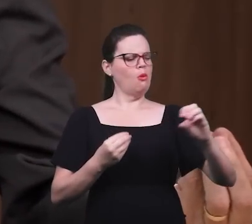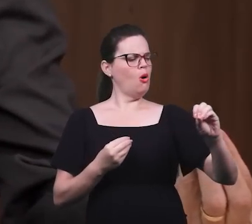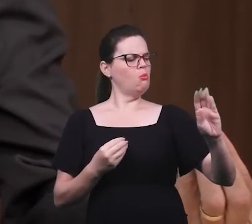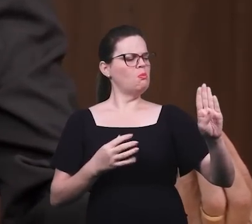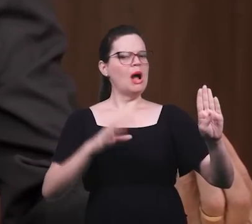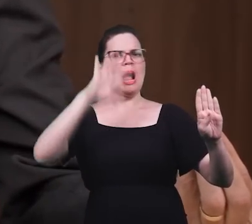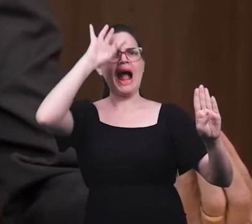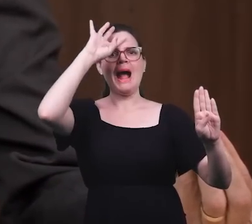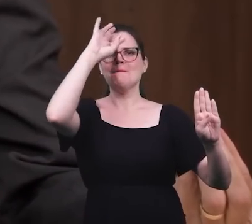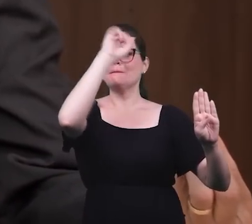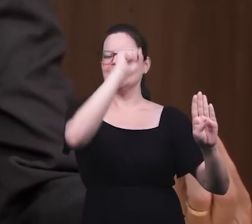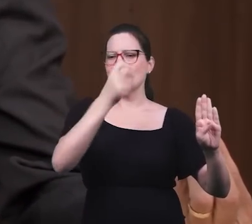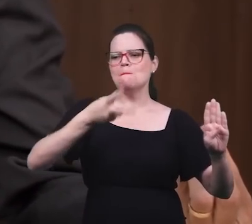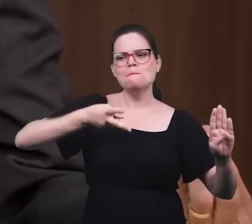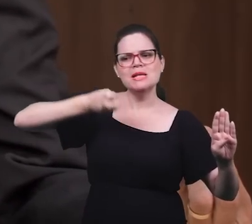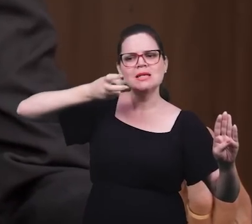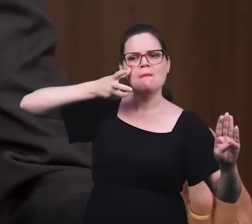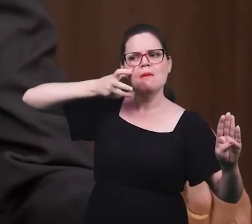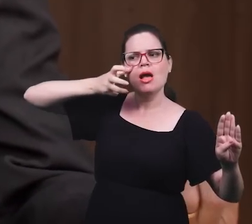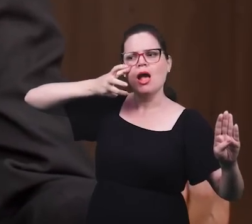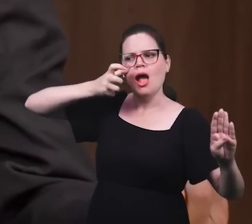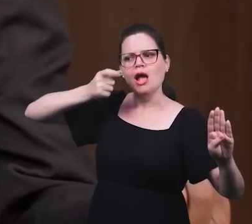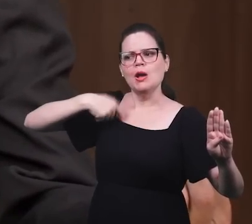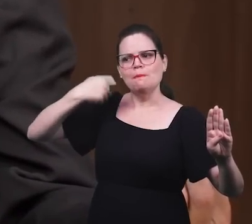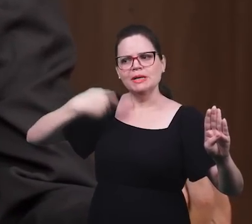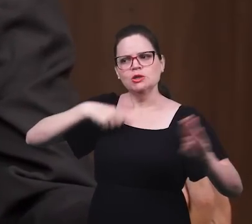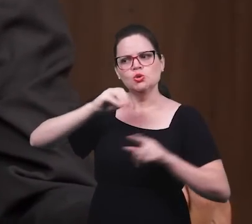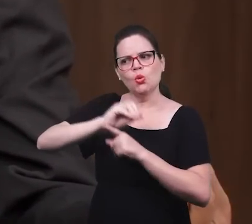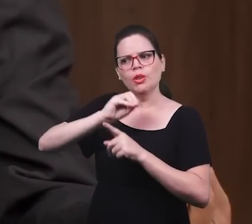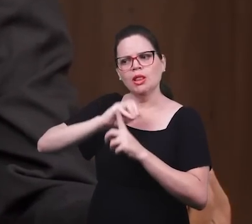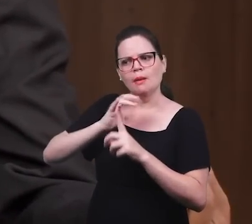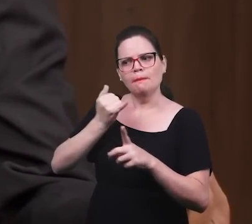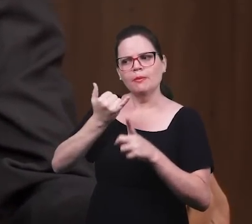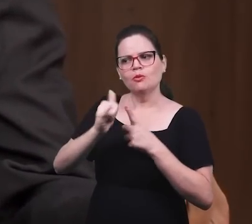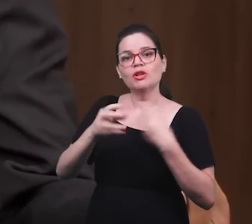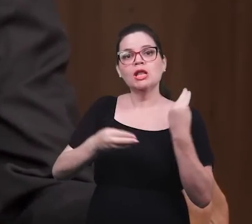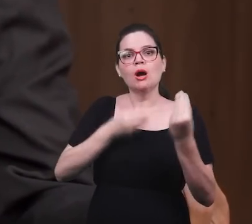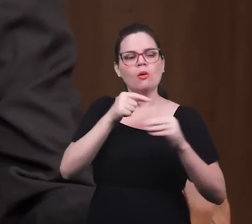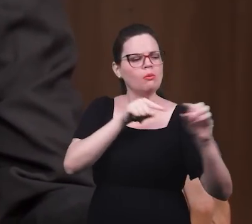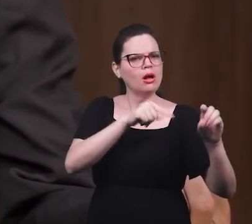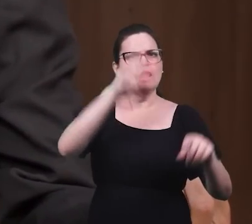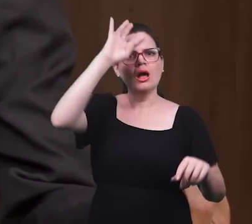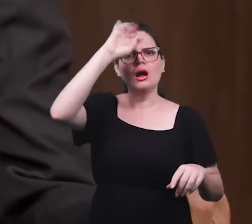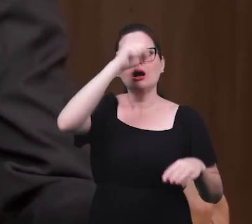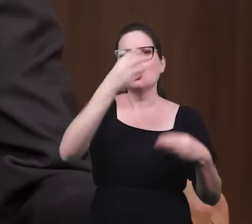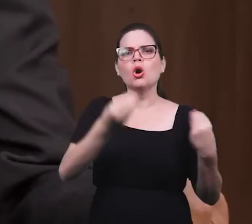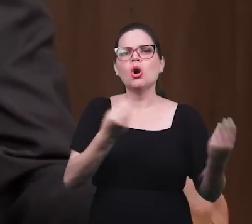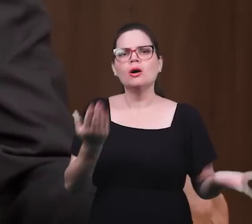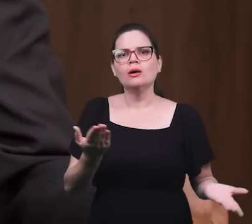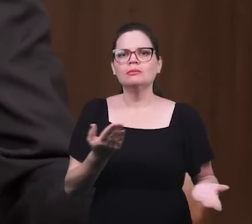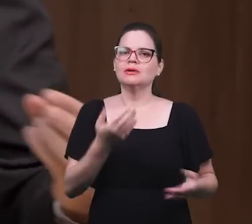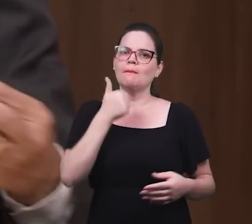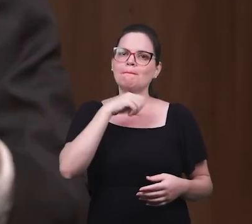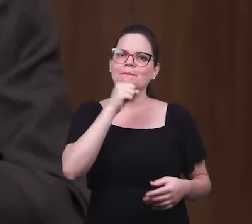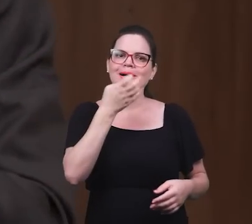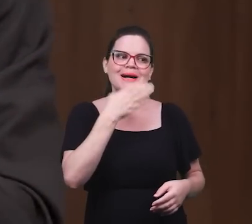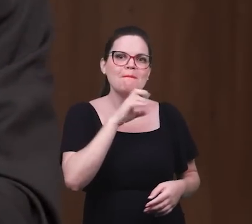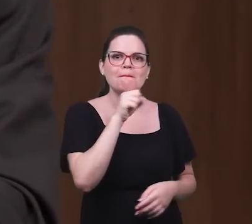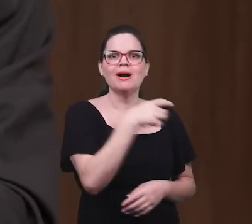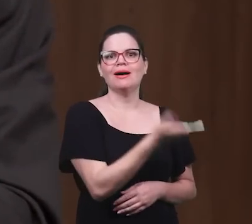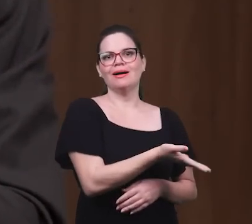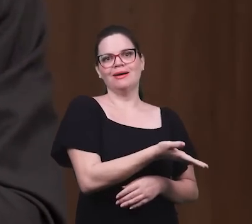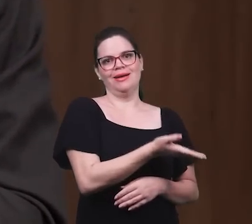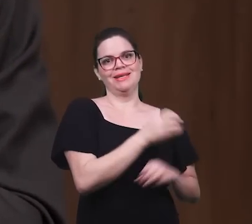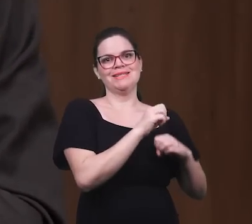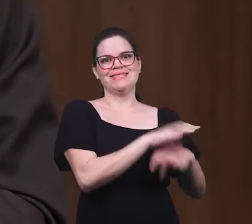ele fala, desde a minha meninice, desde menino eu aprendi. Ele aprendeu o valor de um profeta desde quando era criança. Então,